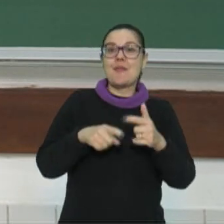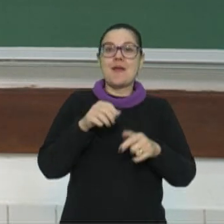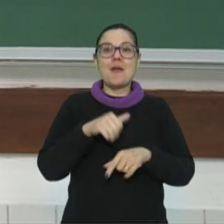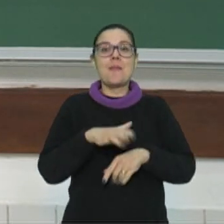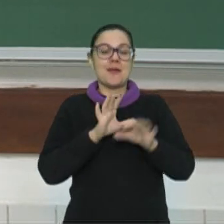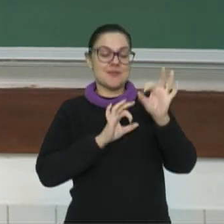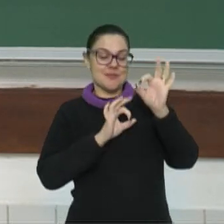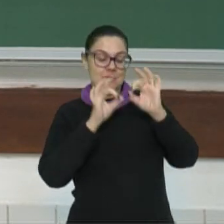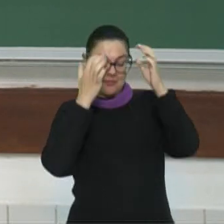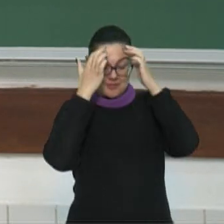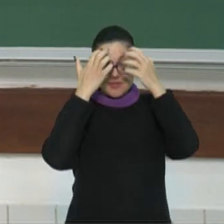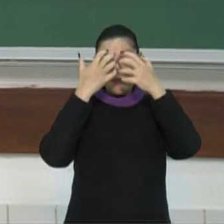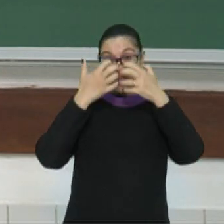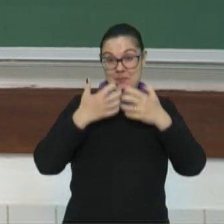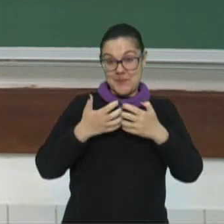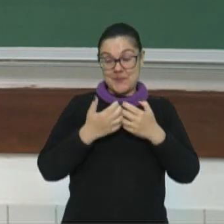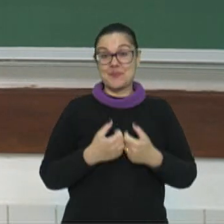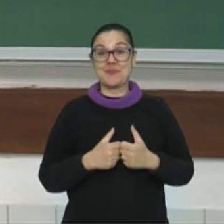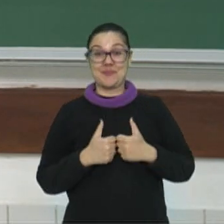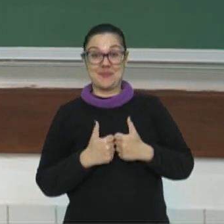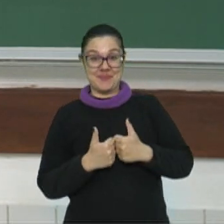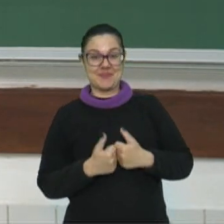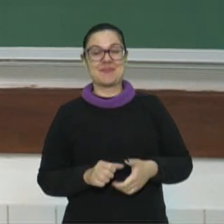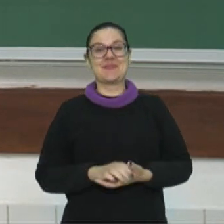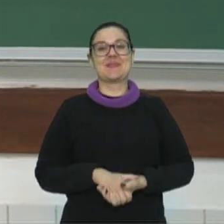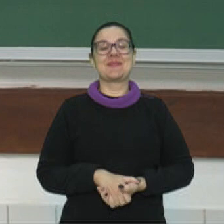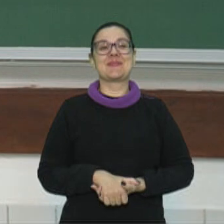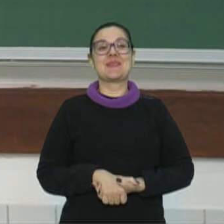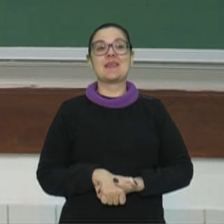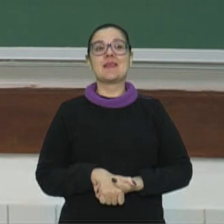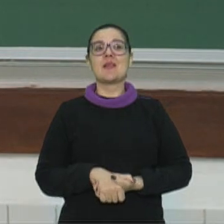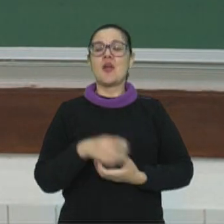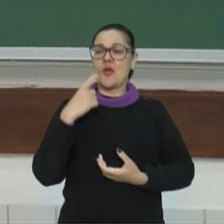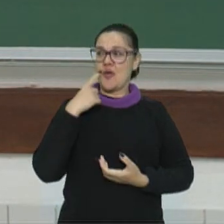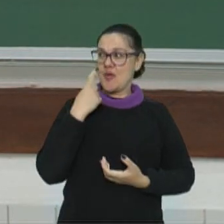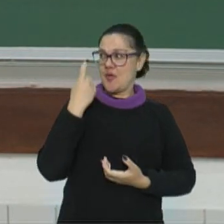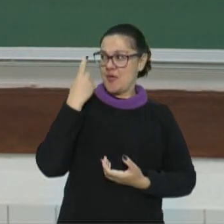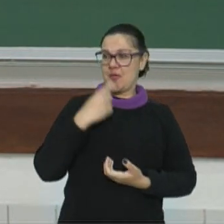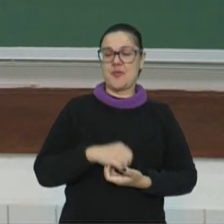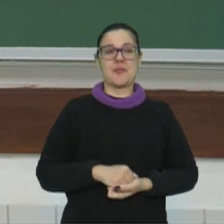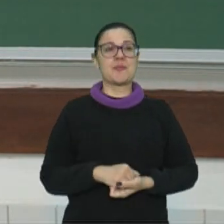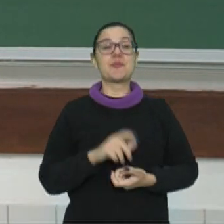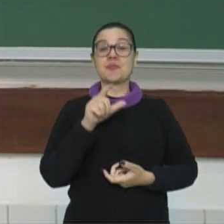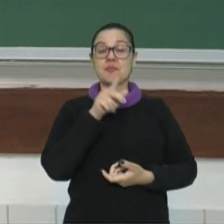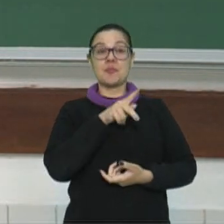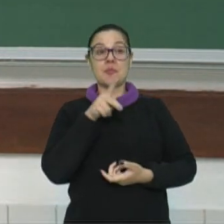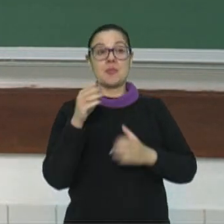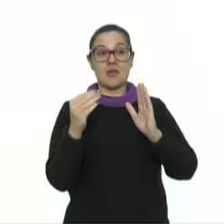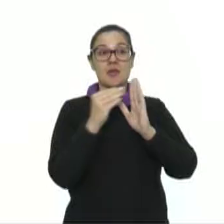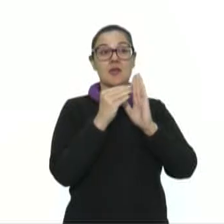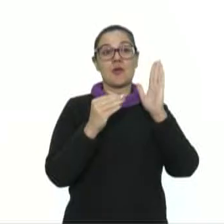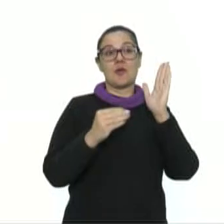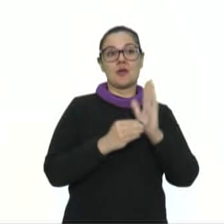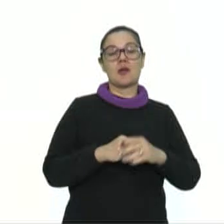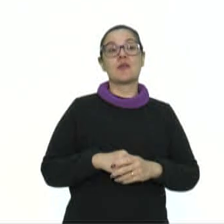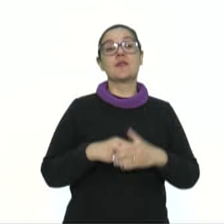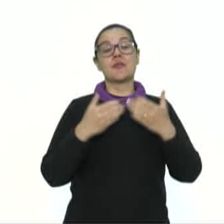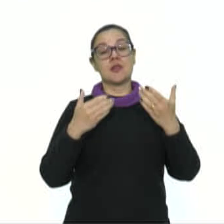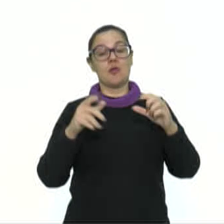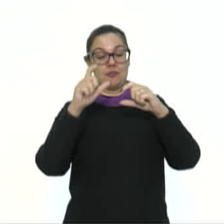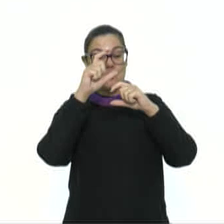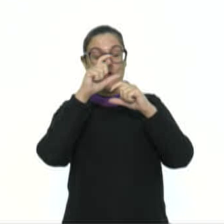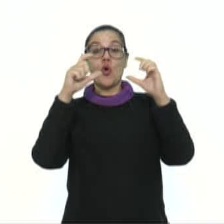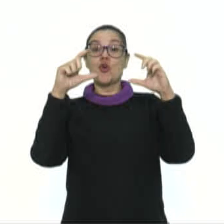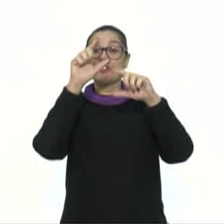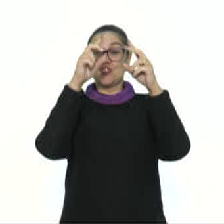gente organiza melhor também as nossas ideias na escrita, tá bom? Olha lá. O que a professora colocou como correção? Ó,